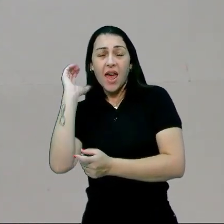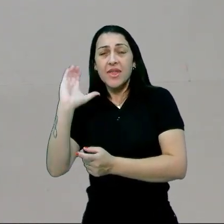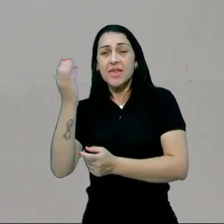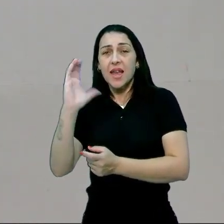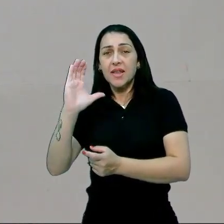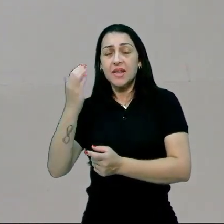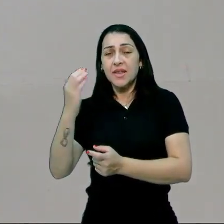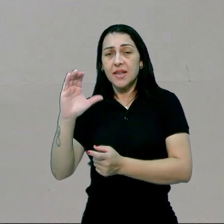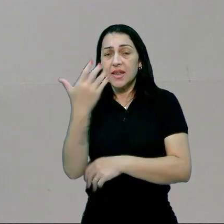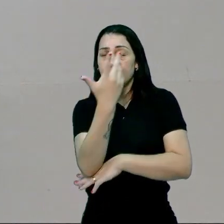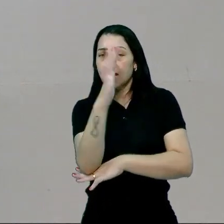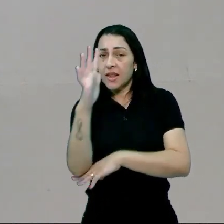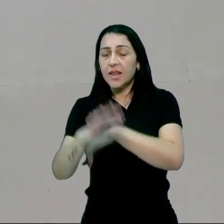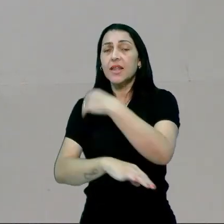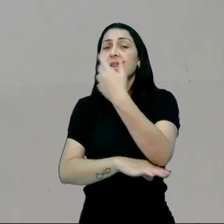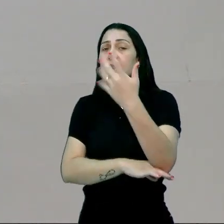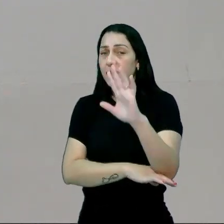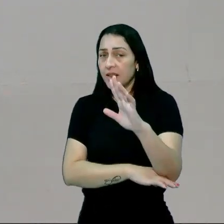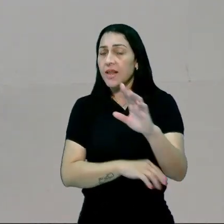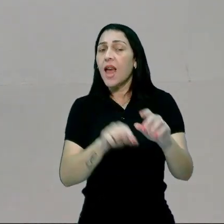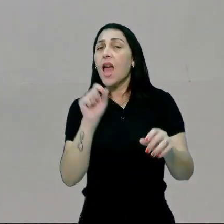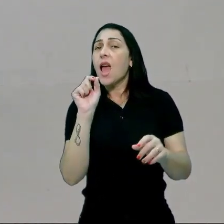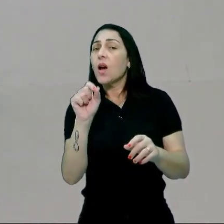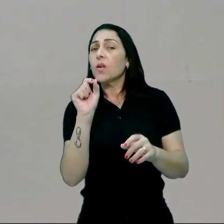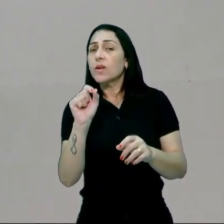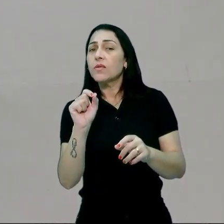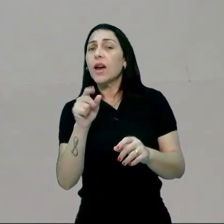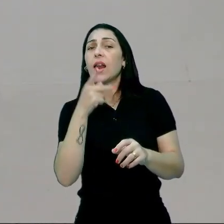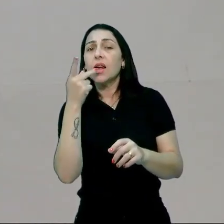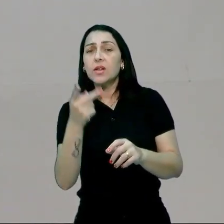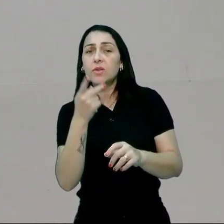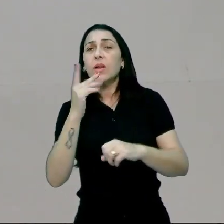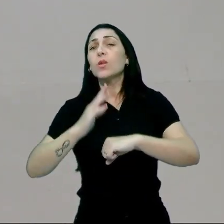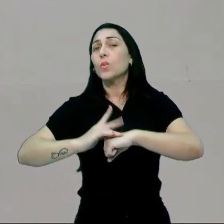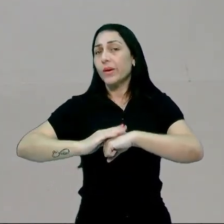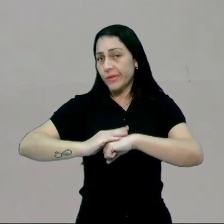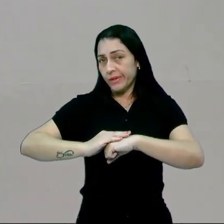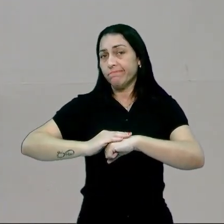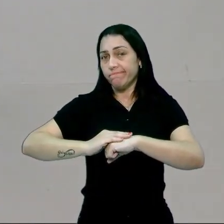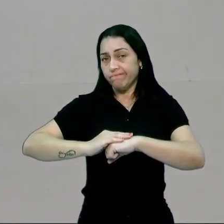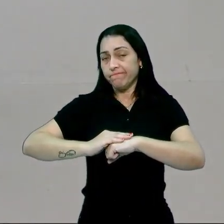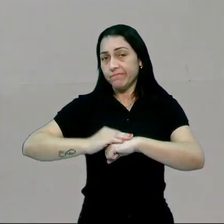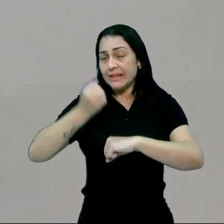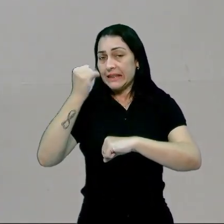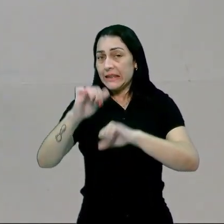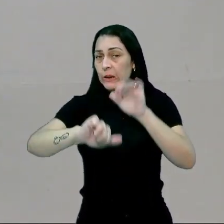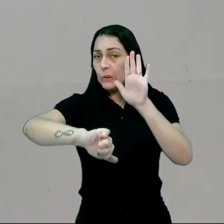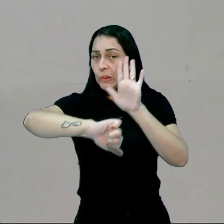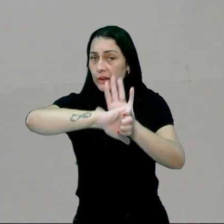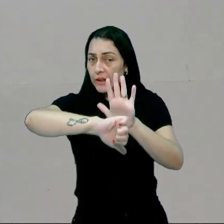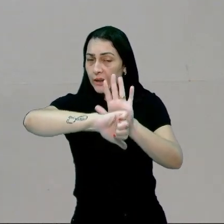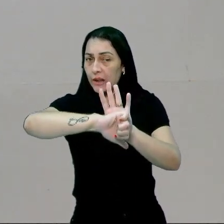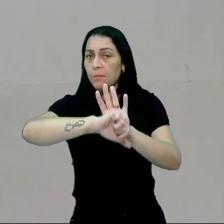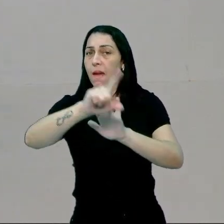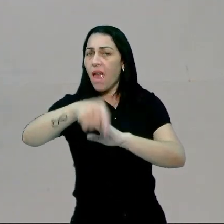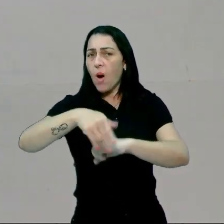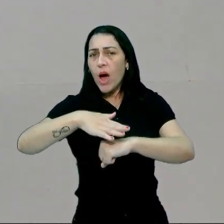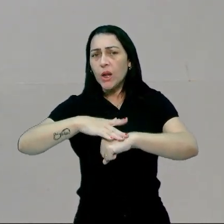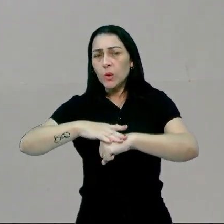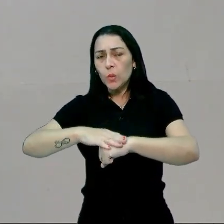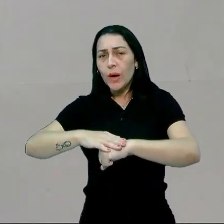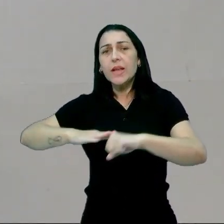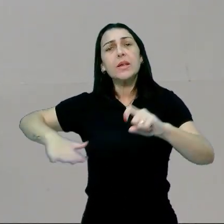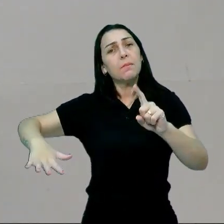da natureza e quando nós tratamos da patologia, nós estamos tratando da doença. Se o crime ele é uma doença